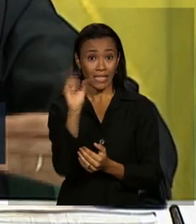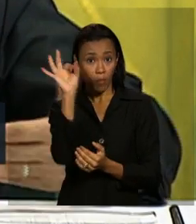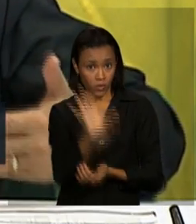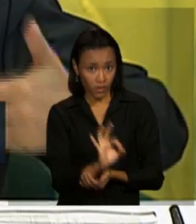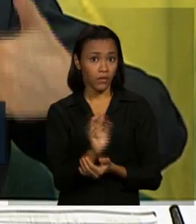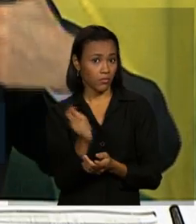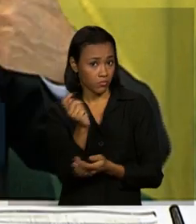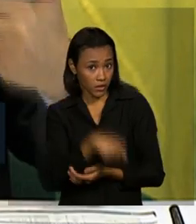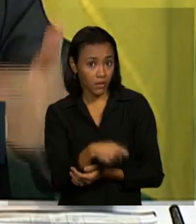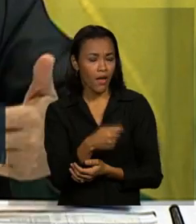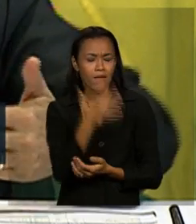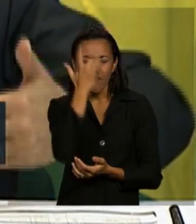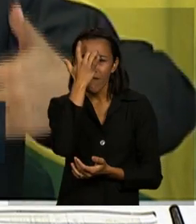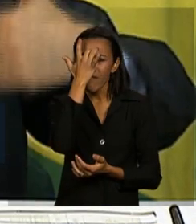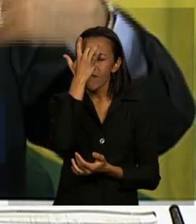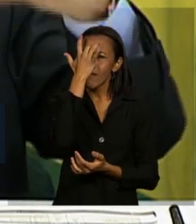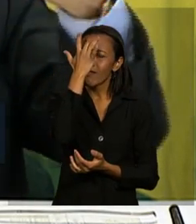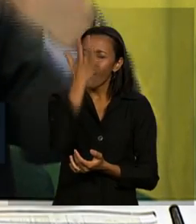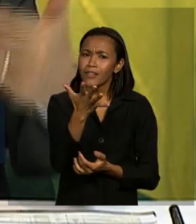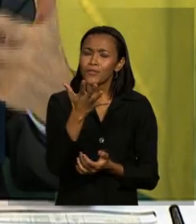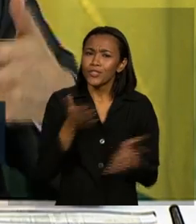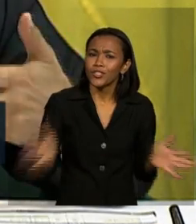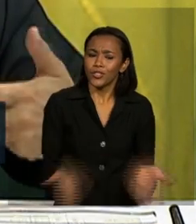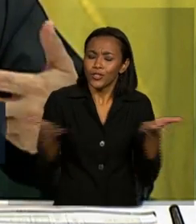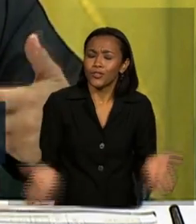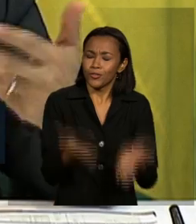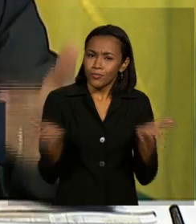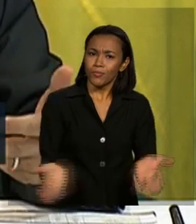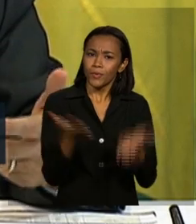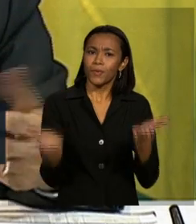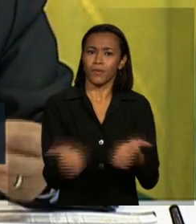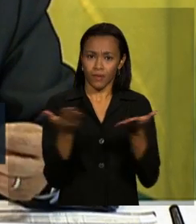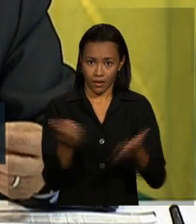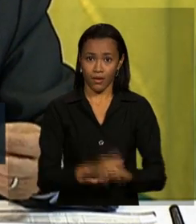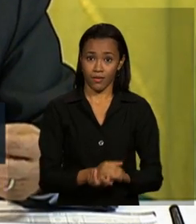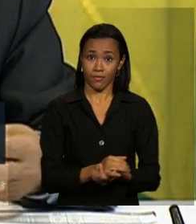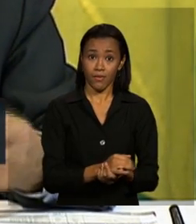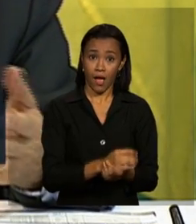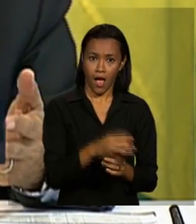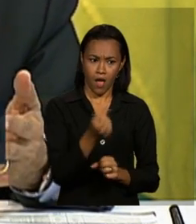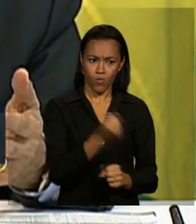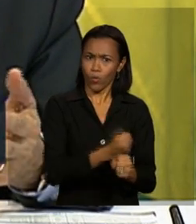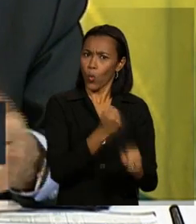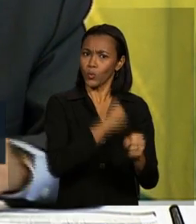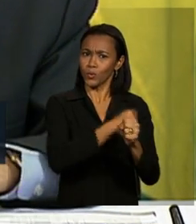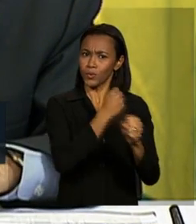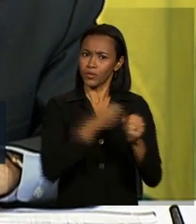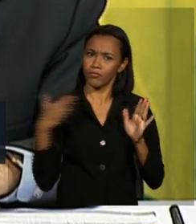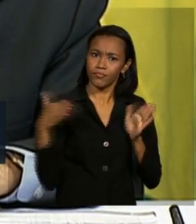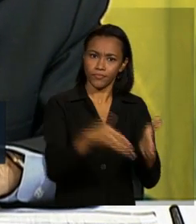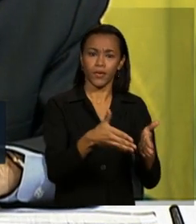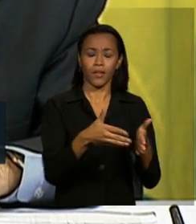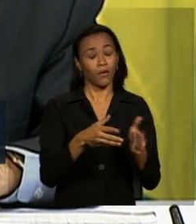forma de facilitar de estimular a estruturação do empreendimento agora Evidente